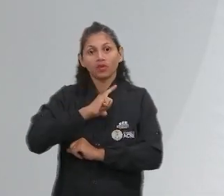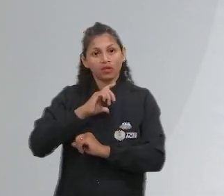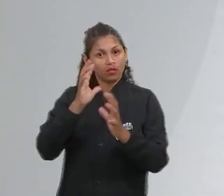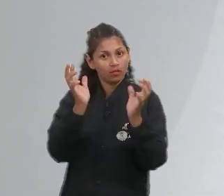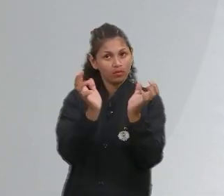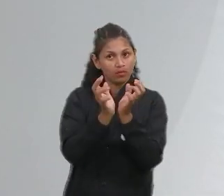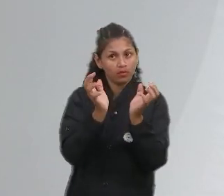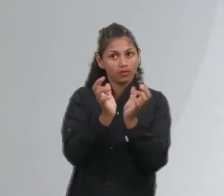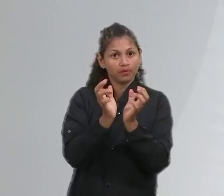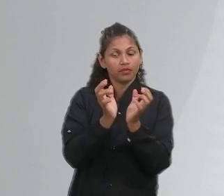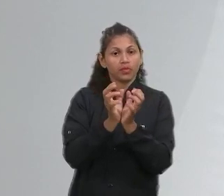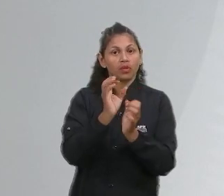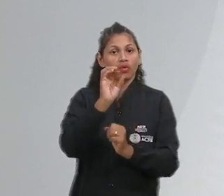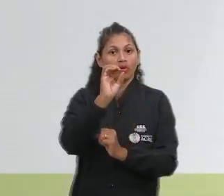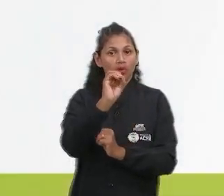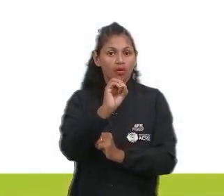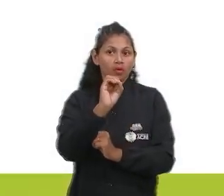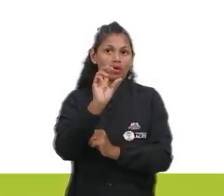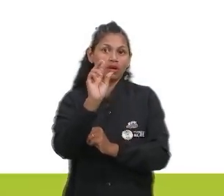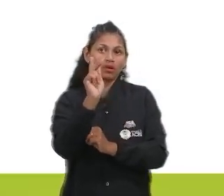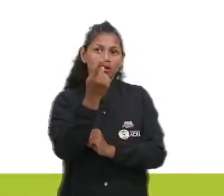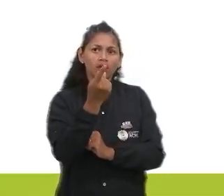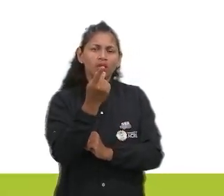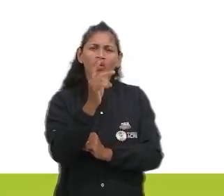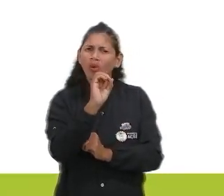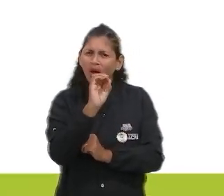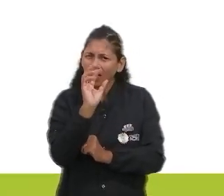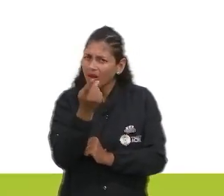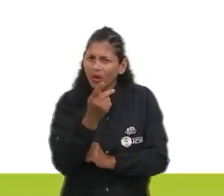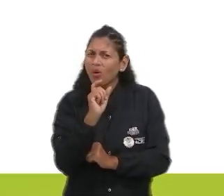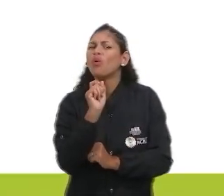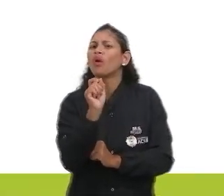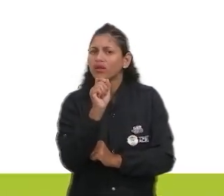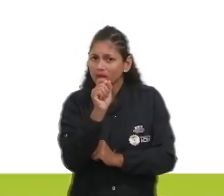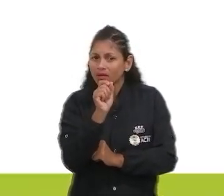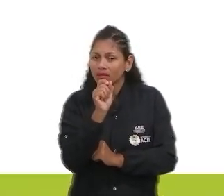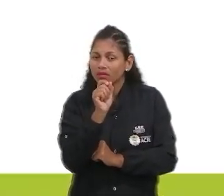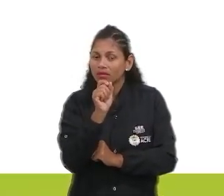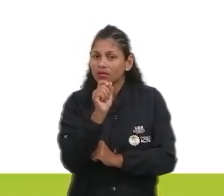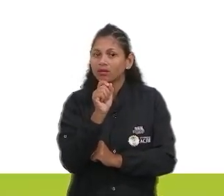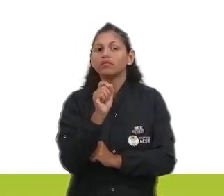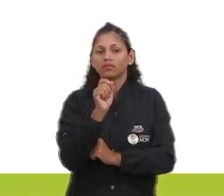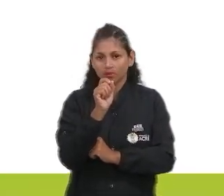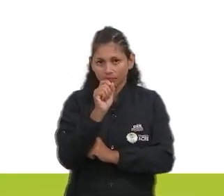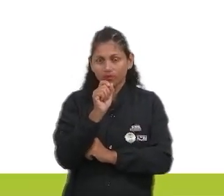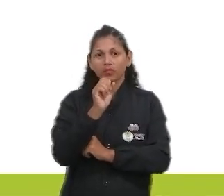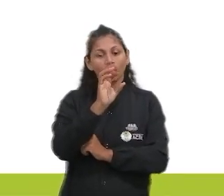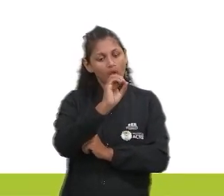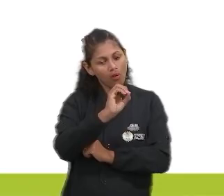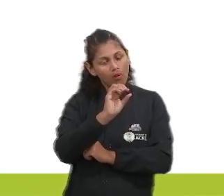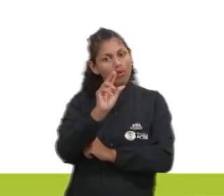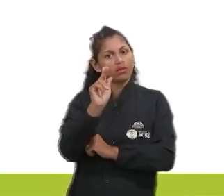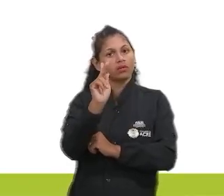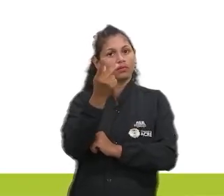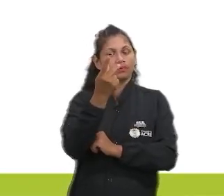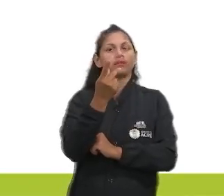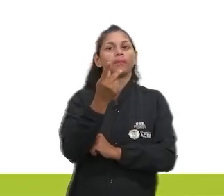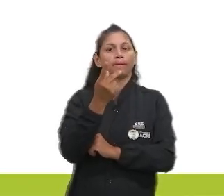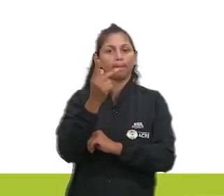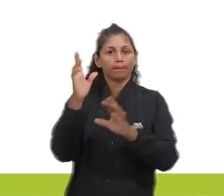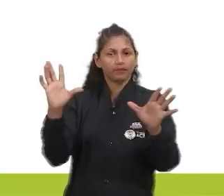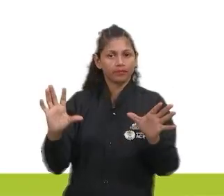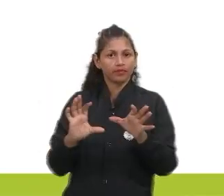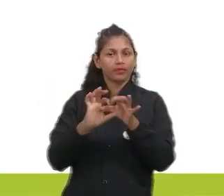grupo OH. O que é um H mesmo? É uma hidroxila. Não falei para vocês, oxigênio ligado